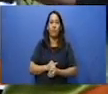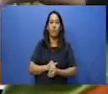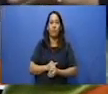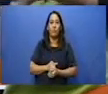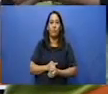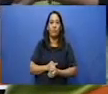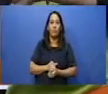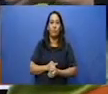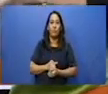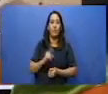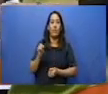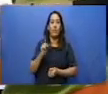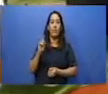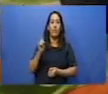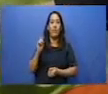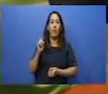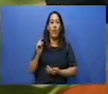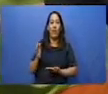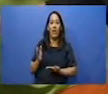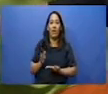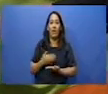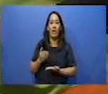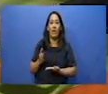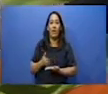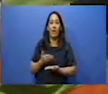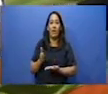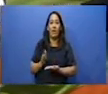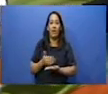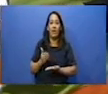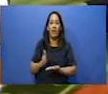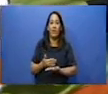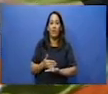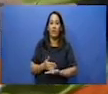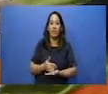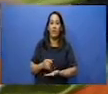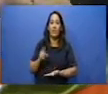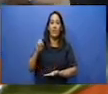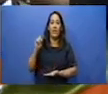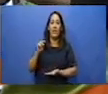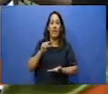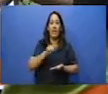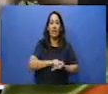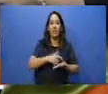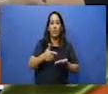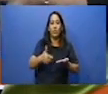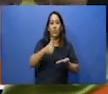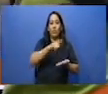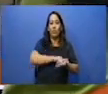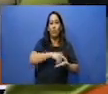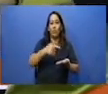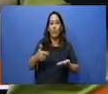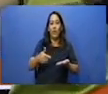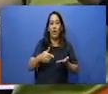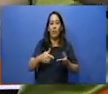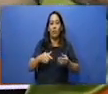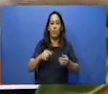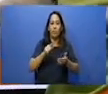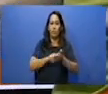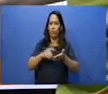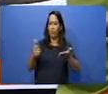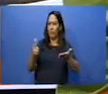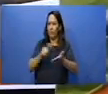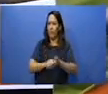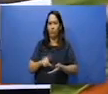revista eu pego ela na mão. Ela é um jornal impresso? Impresso é quando está no papel.